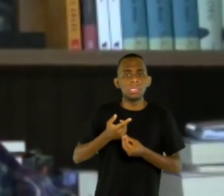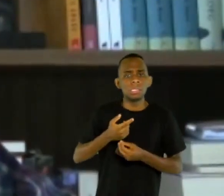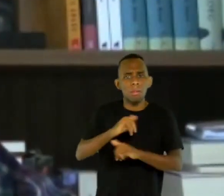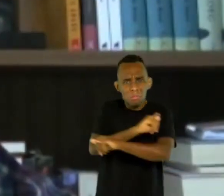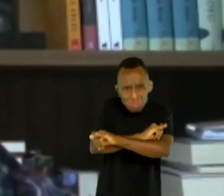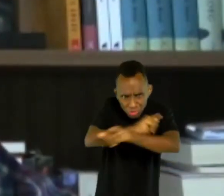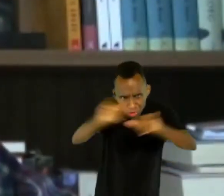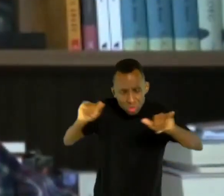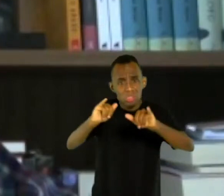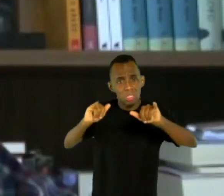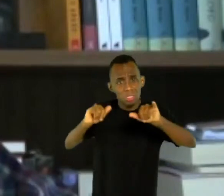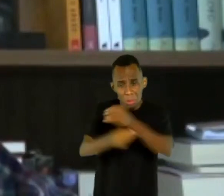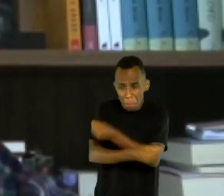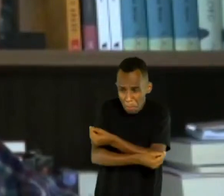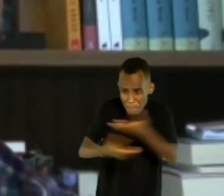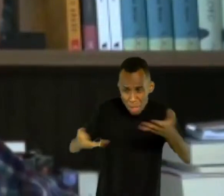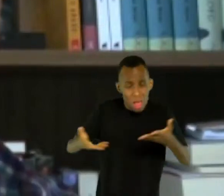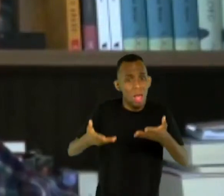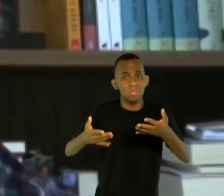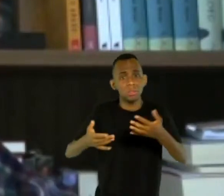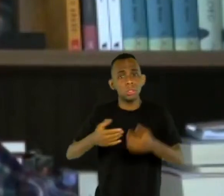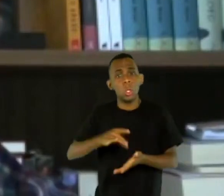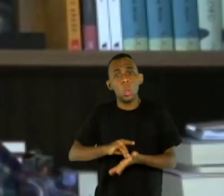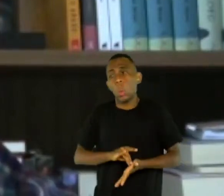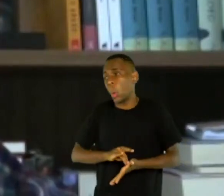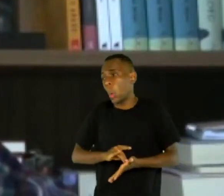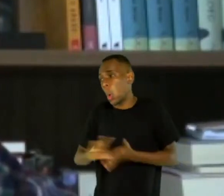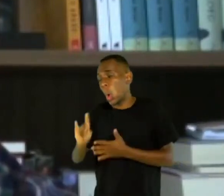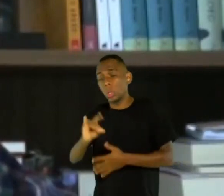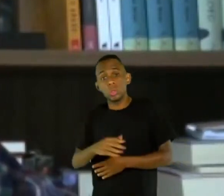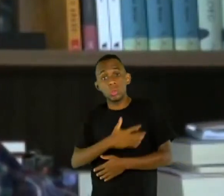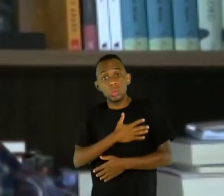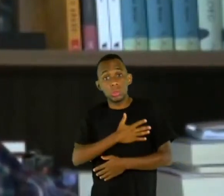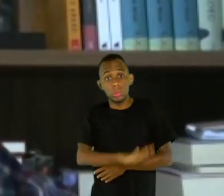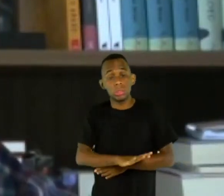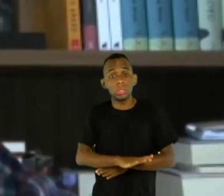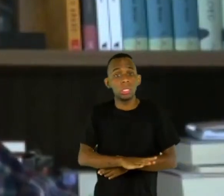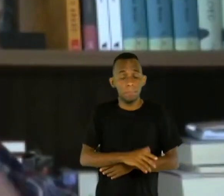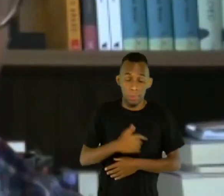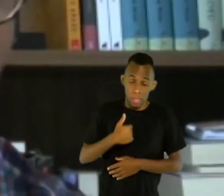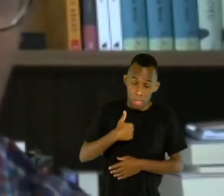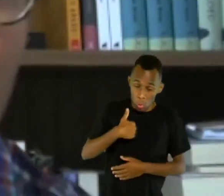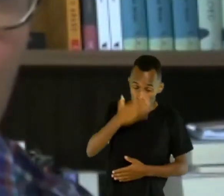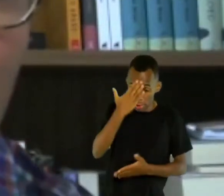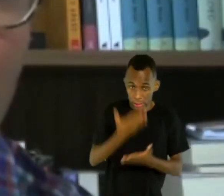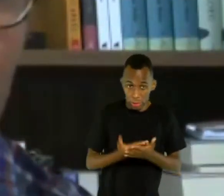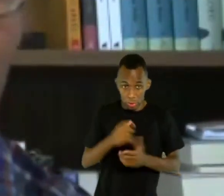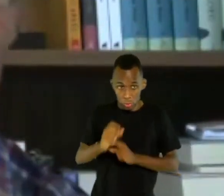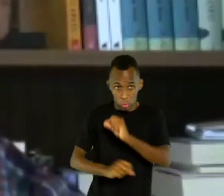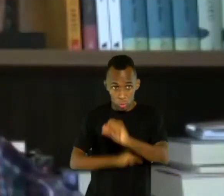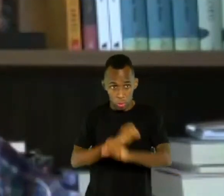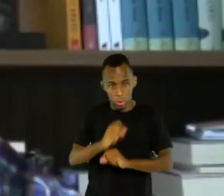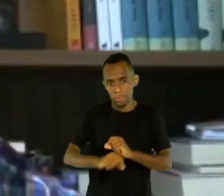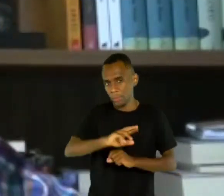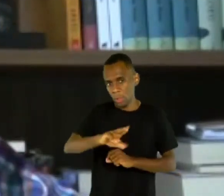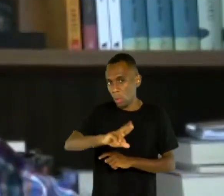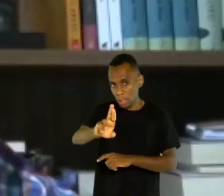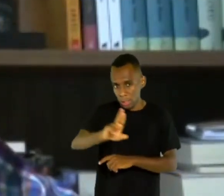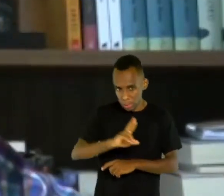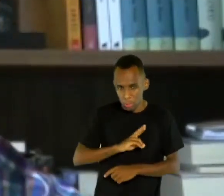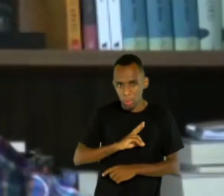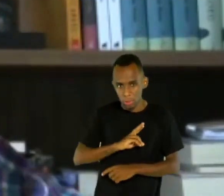hoje nos nossos dias, na nossa vida? A impressão que eu tenho, mas não é a sua resposta, eu quero te